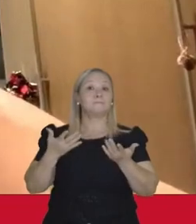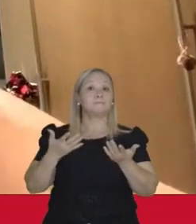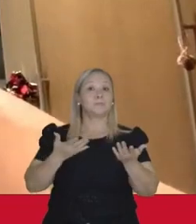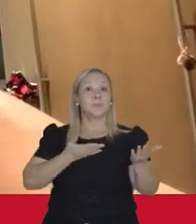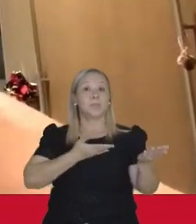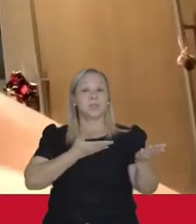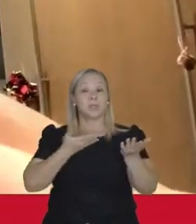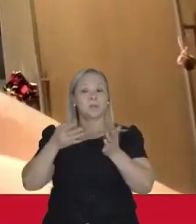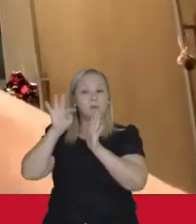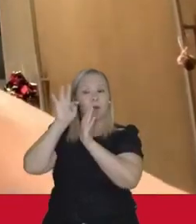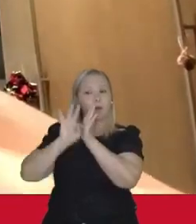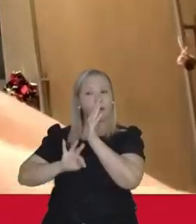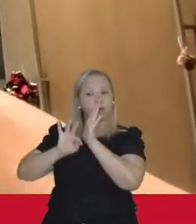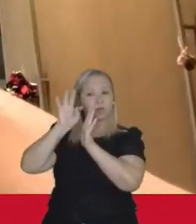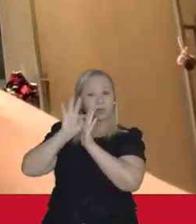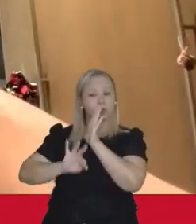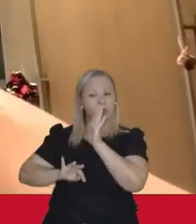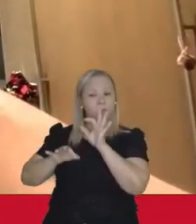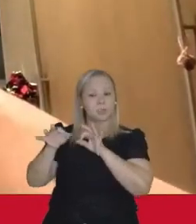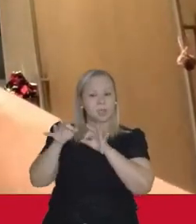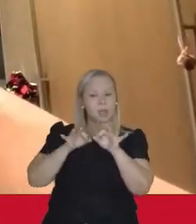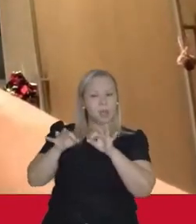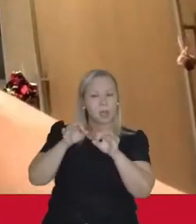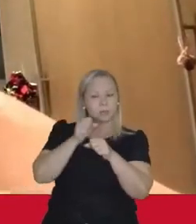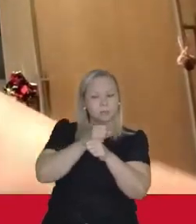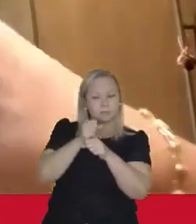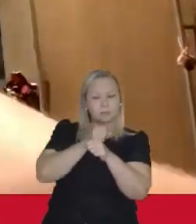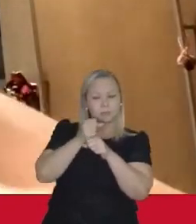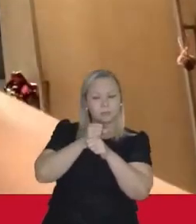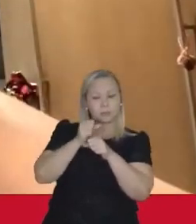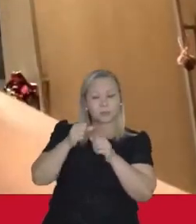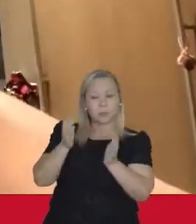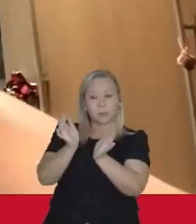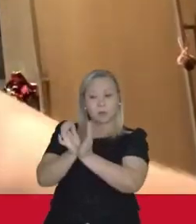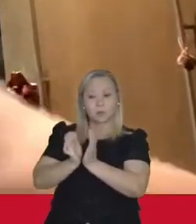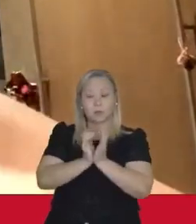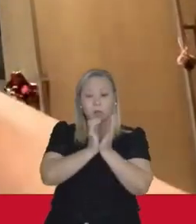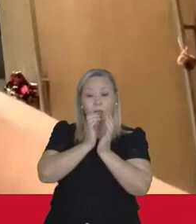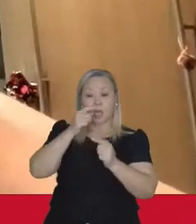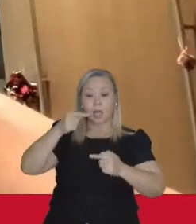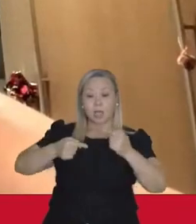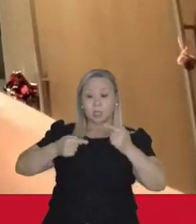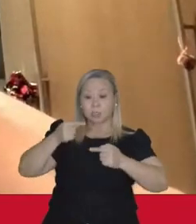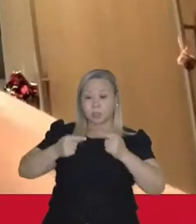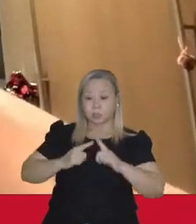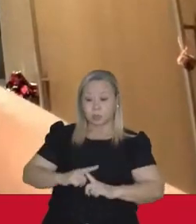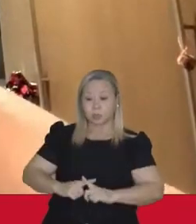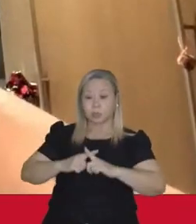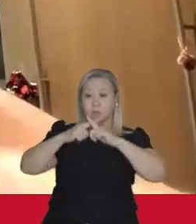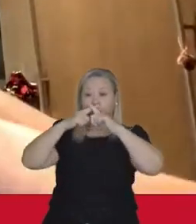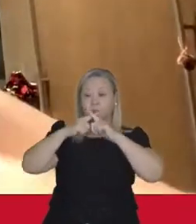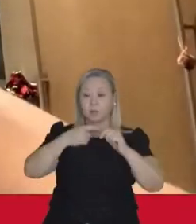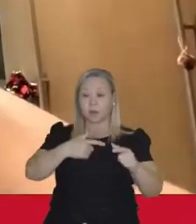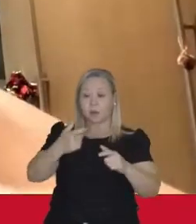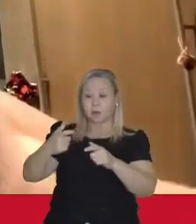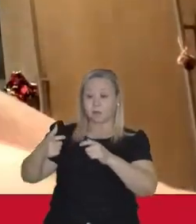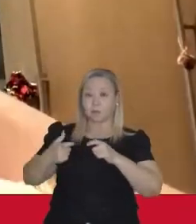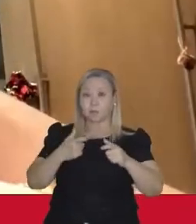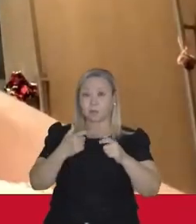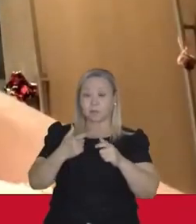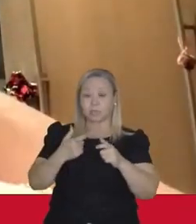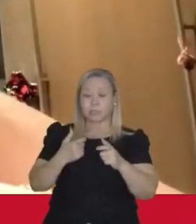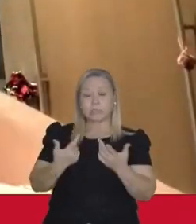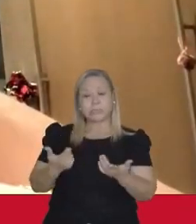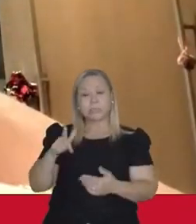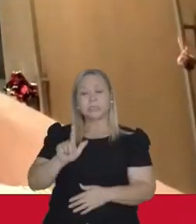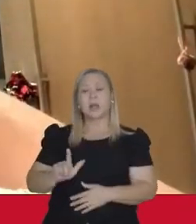levavam os textos para uma construção coletiva, né, e disputavam os espaços, né, e as